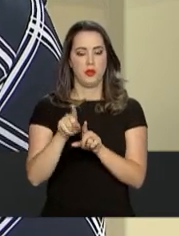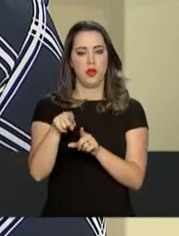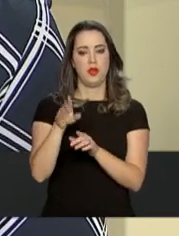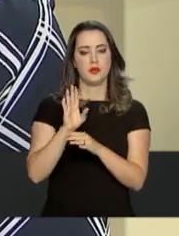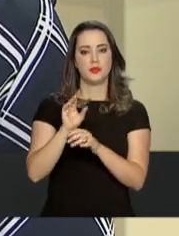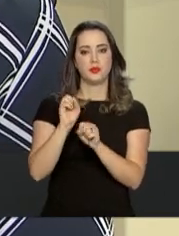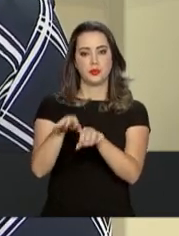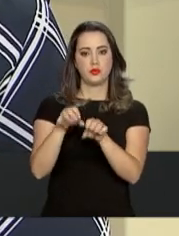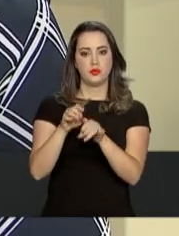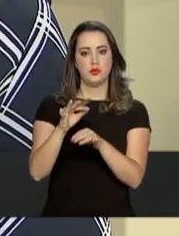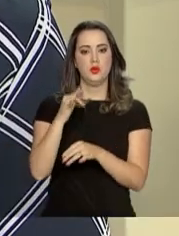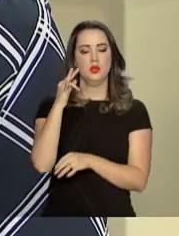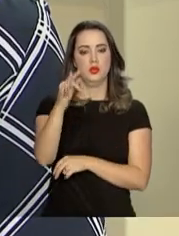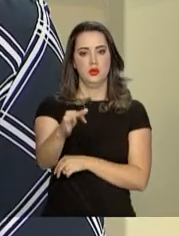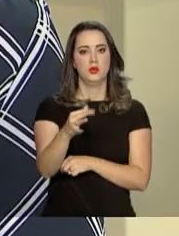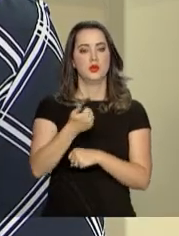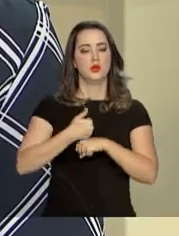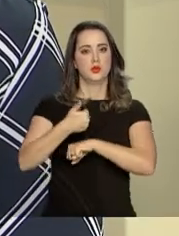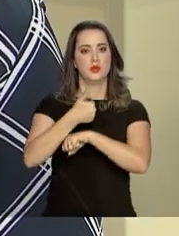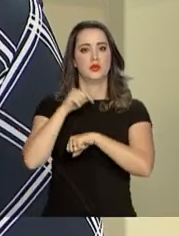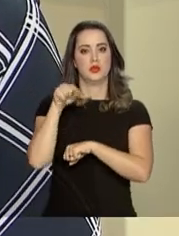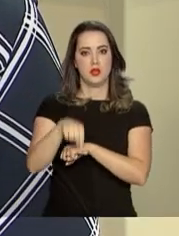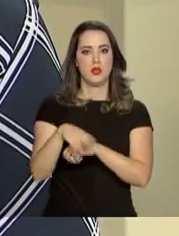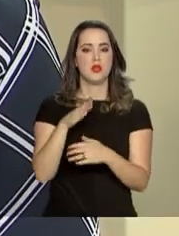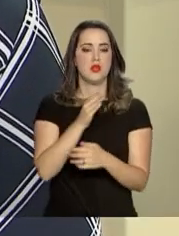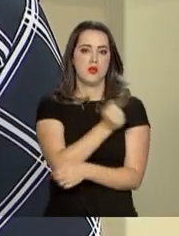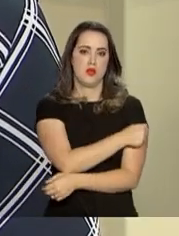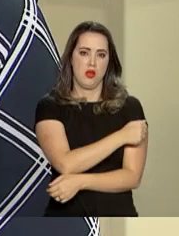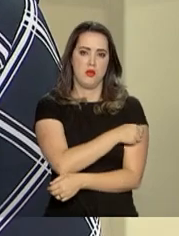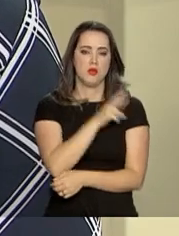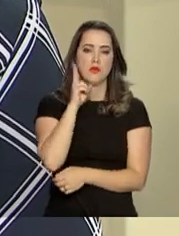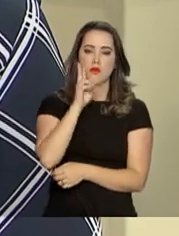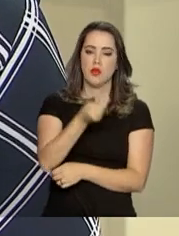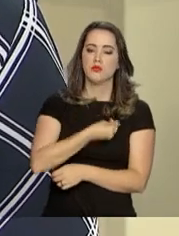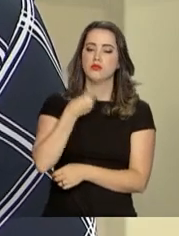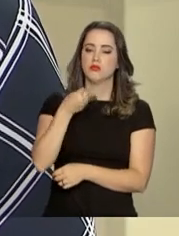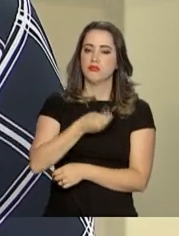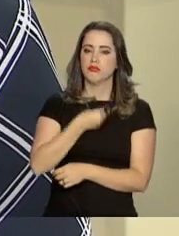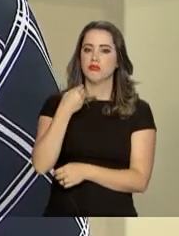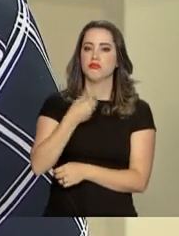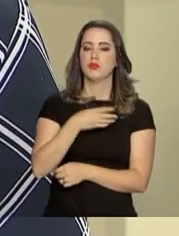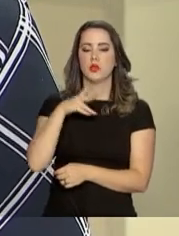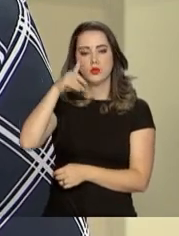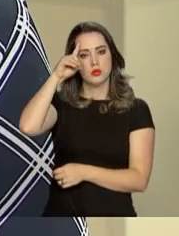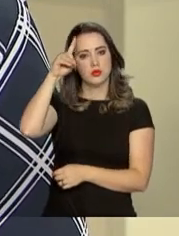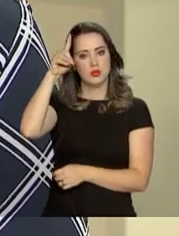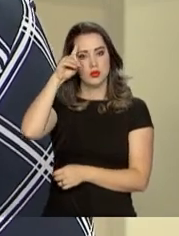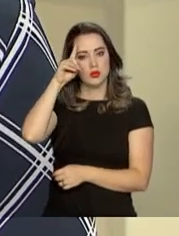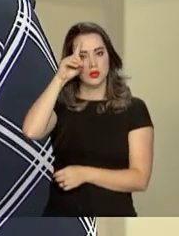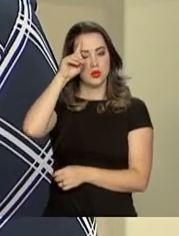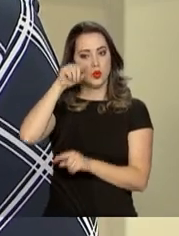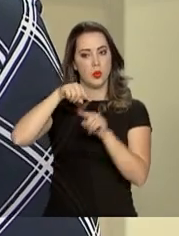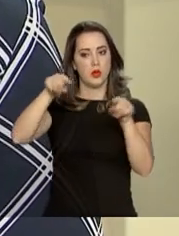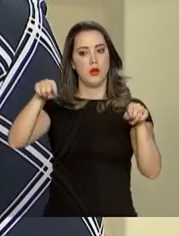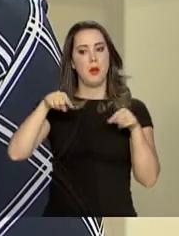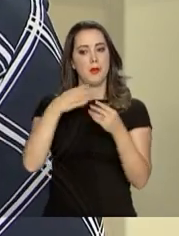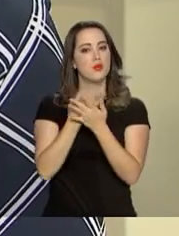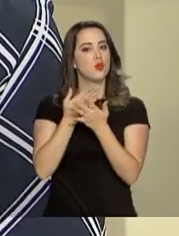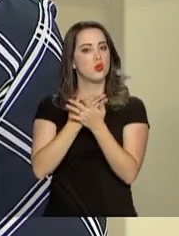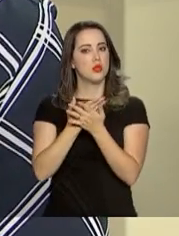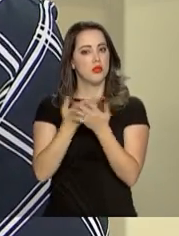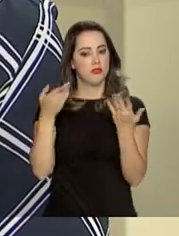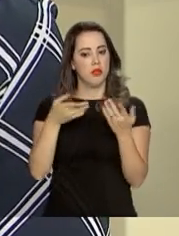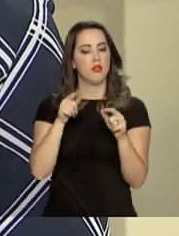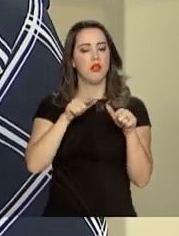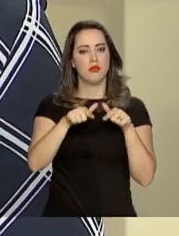profissional aqui os estudantes vivenciam na prática o que eles aprendem na teoria em sala de aula além disso eles